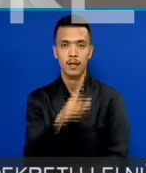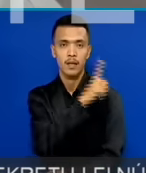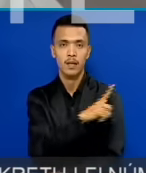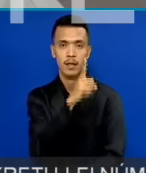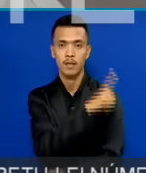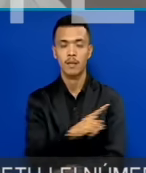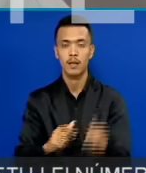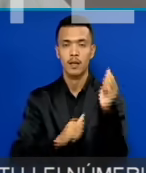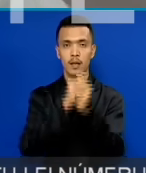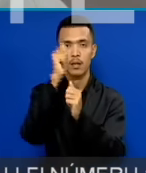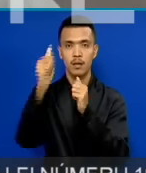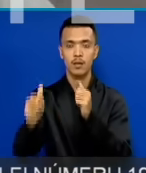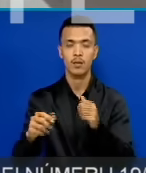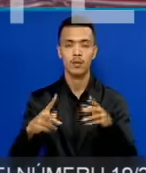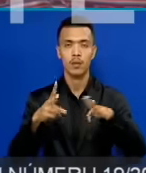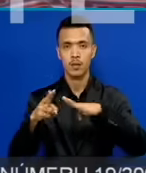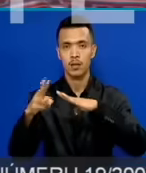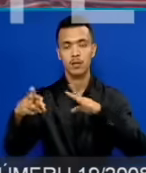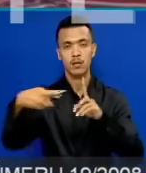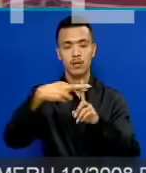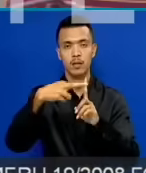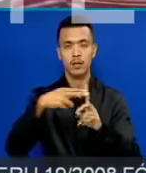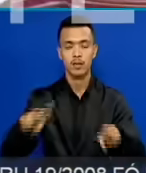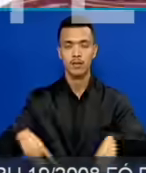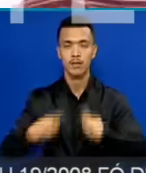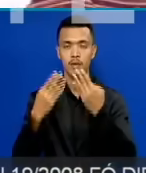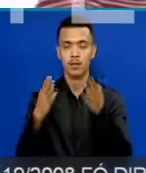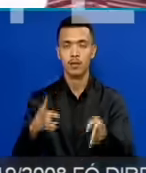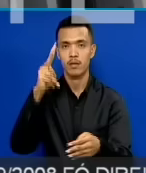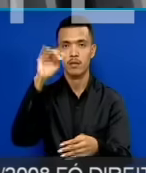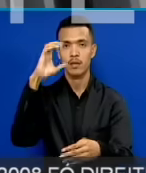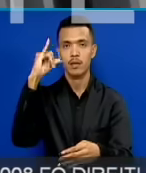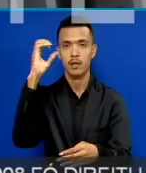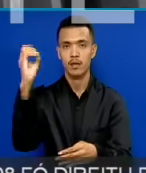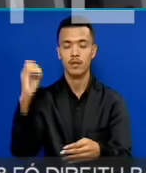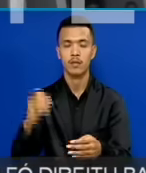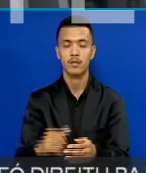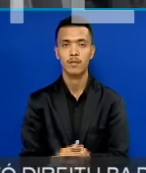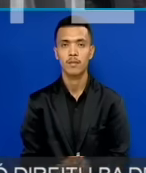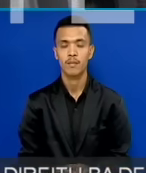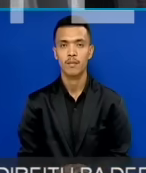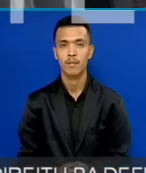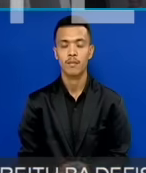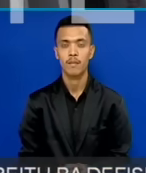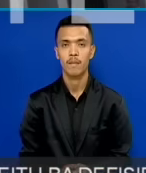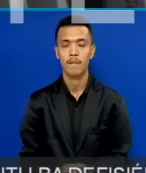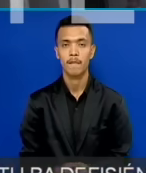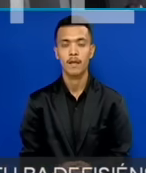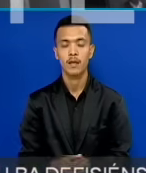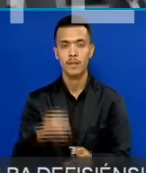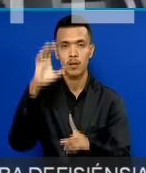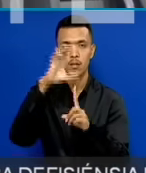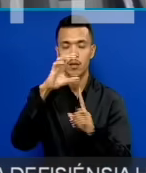Timor, hatou e a âmbito inauguração estátua saudoso Venâncio Ferraz, conhecido Ronaran, Leão Fronteira, nebe